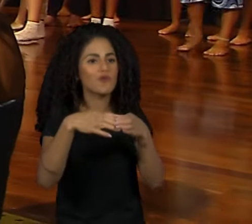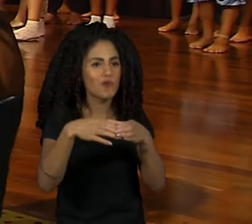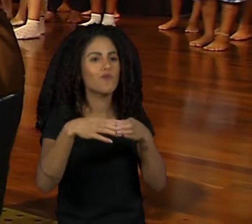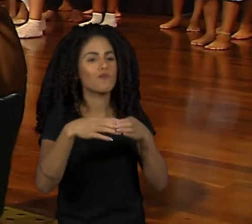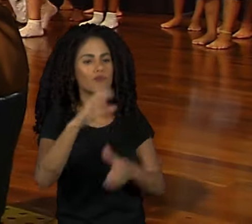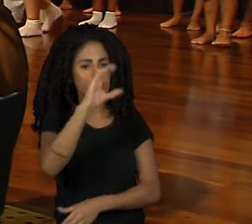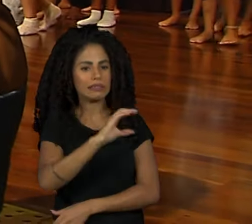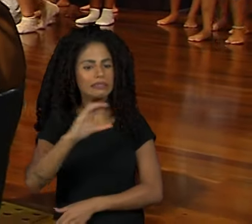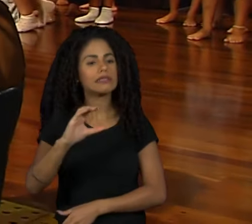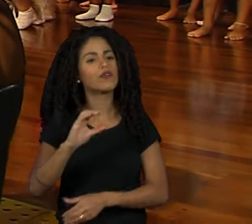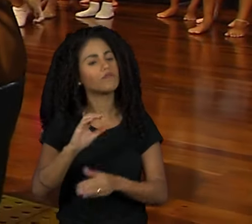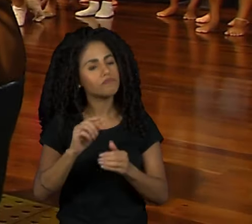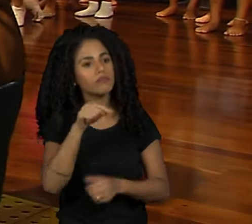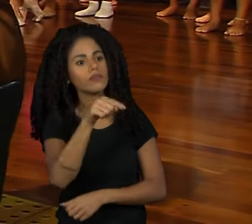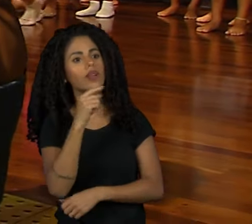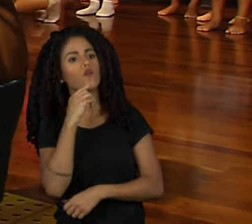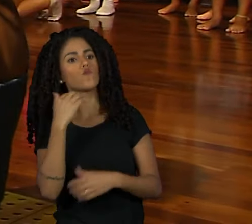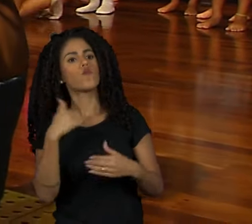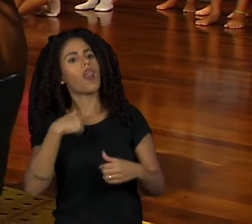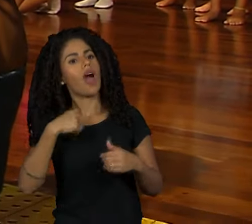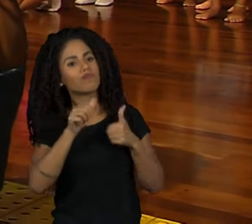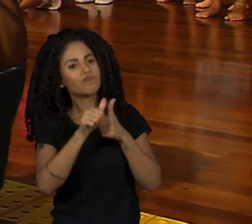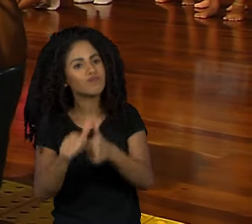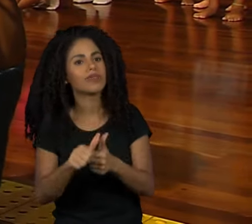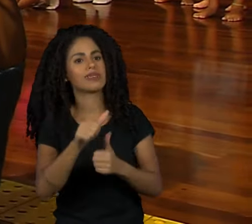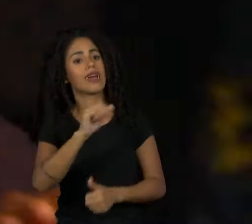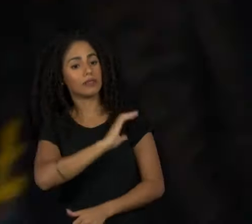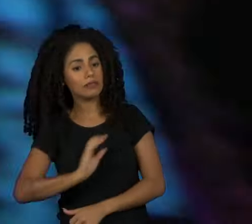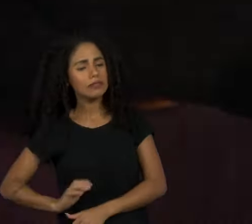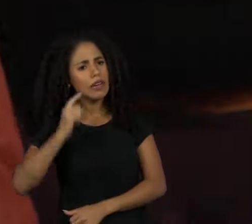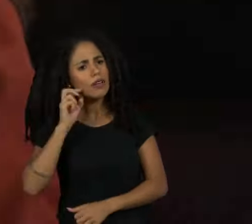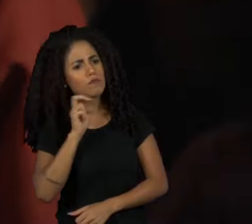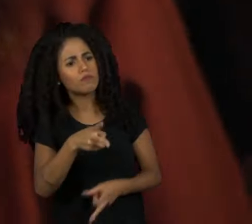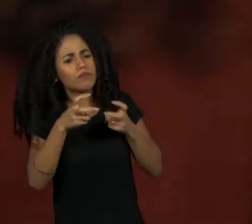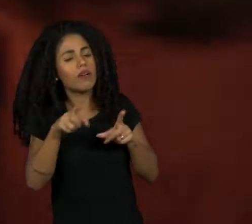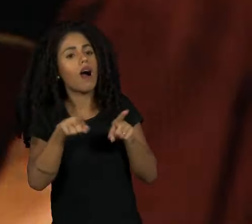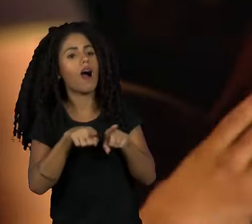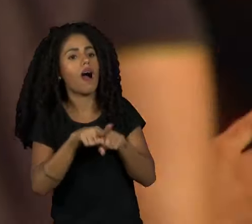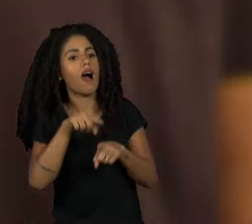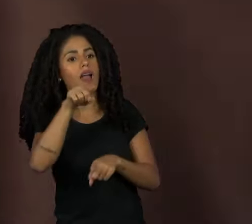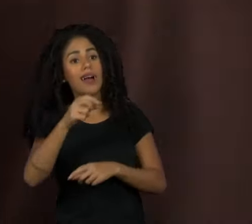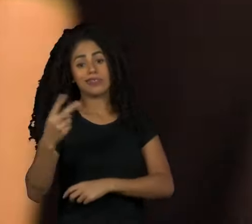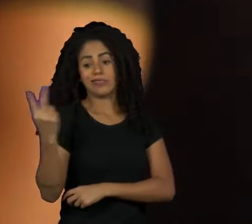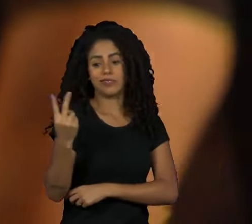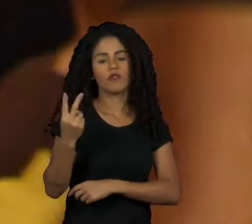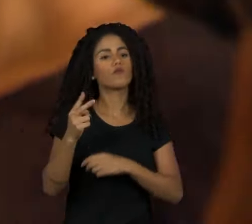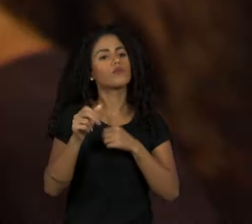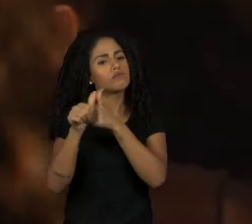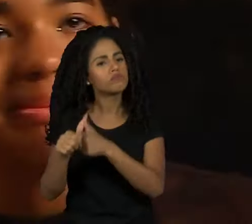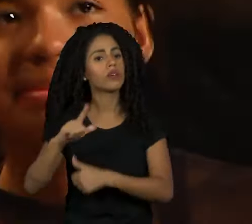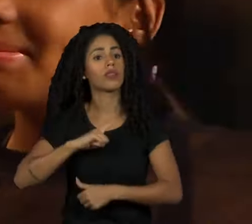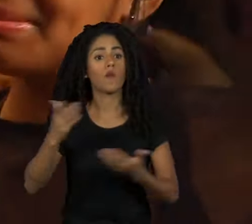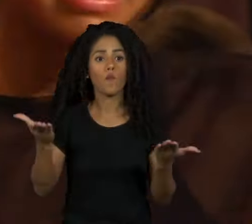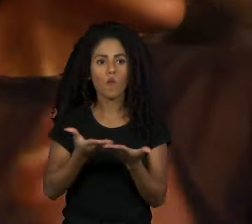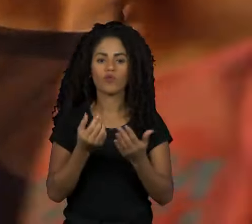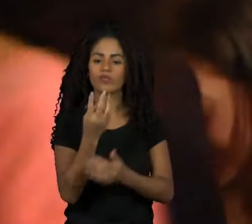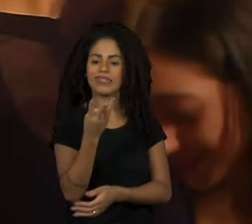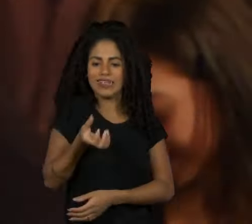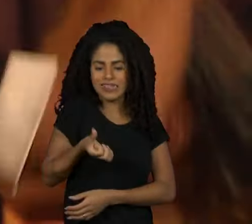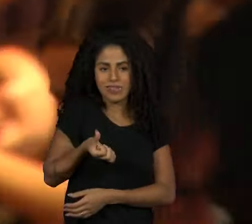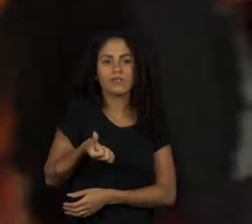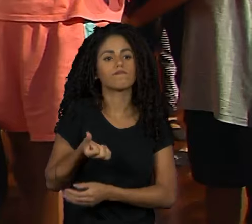vi, eu falei, é isso que eu quero pro resto da minha vida. Essa é a segunda edição do curso, que atende hoje